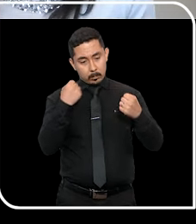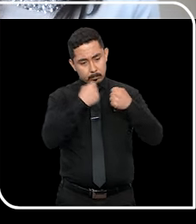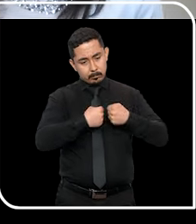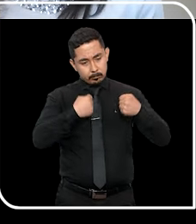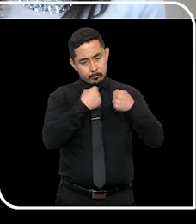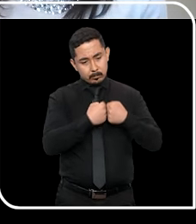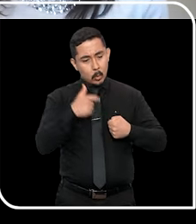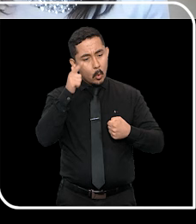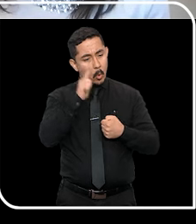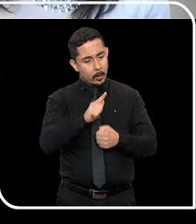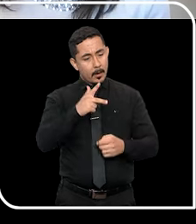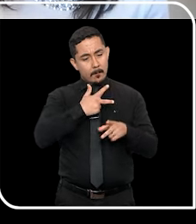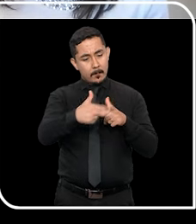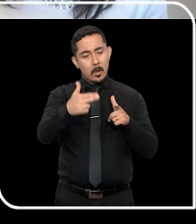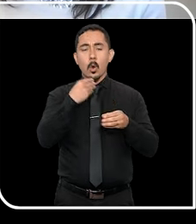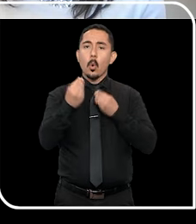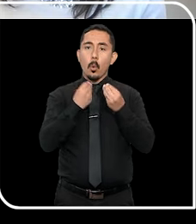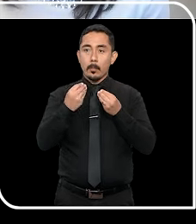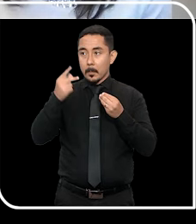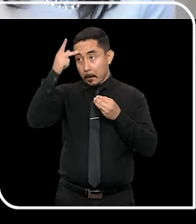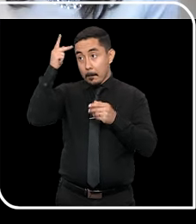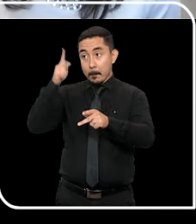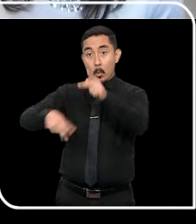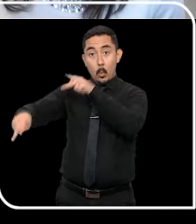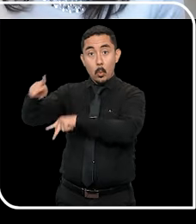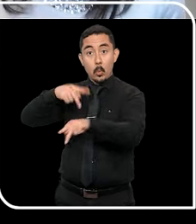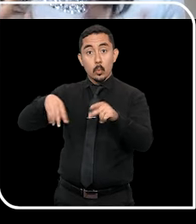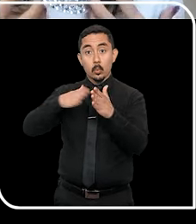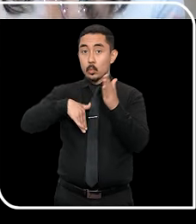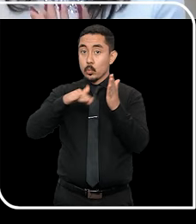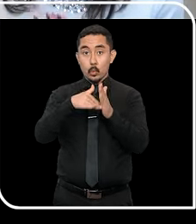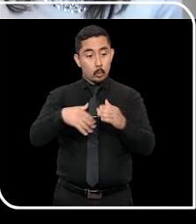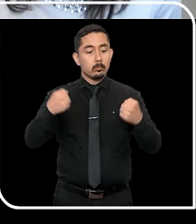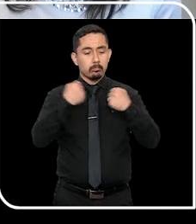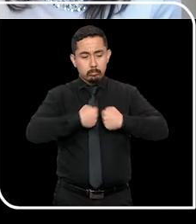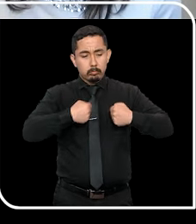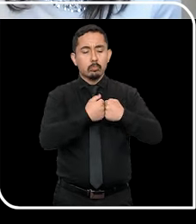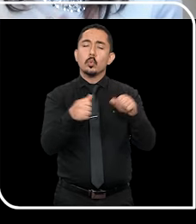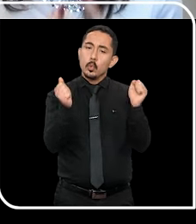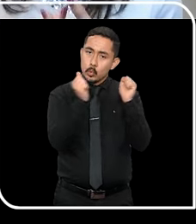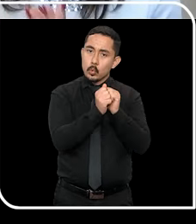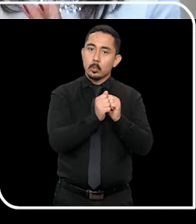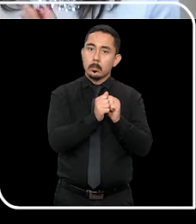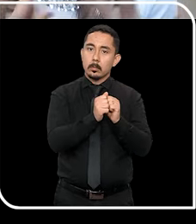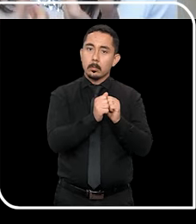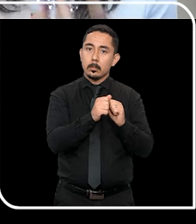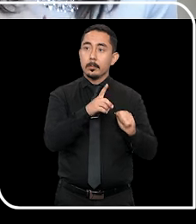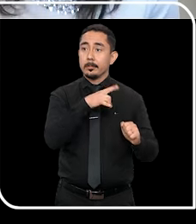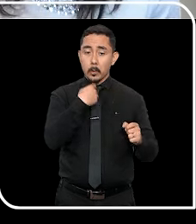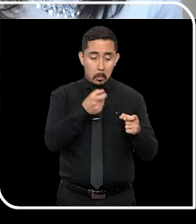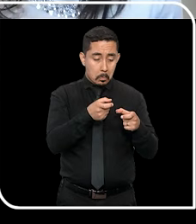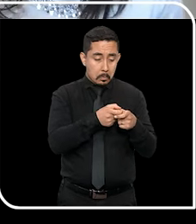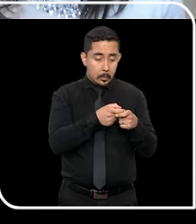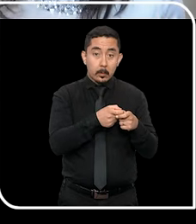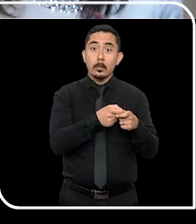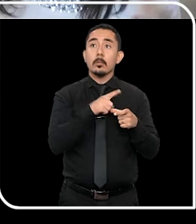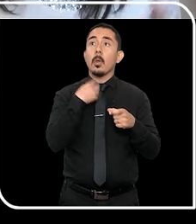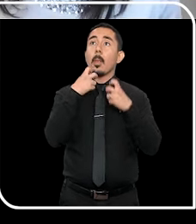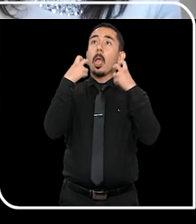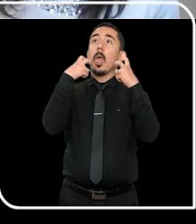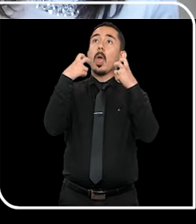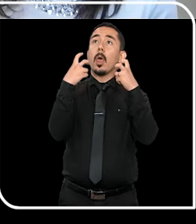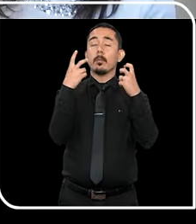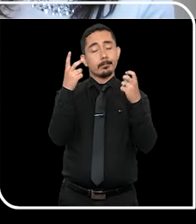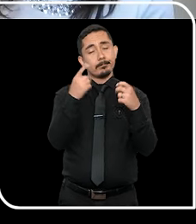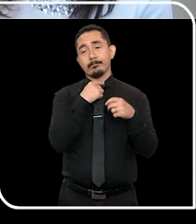quando a população inteira luta com com a gente né porque somos minorias então a gente não tem voz por mais que a gente grite grite grite a gente só